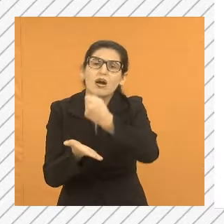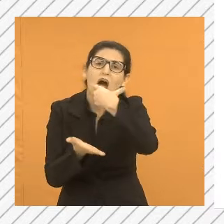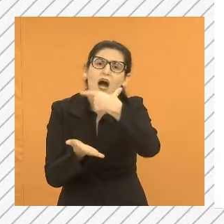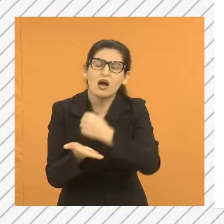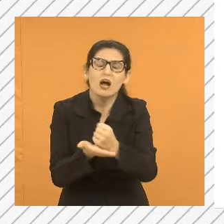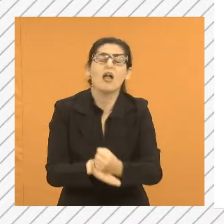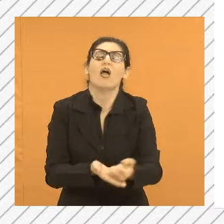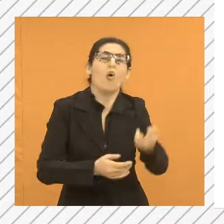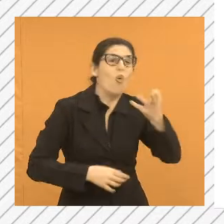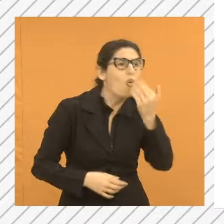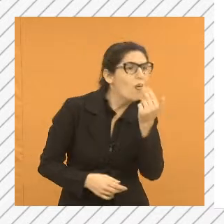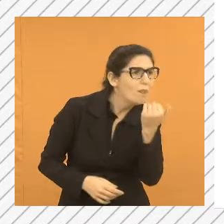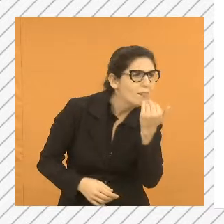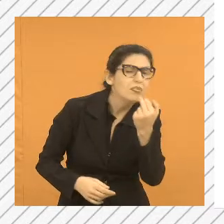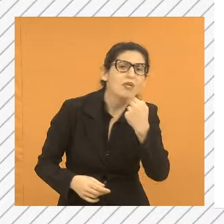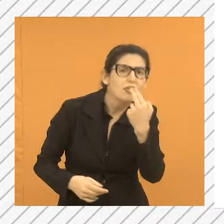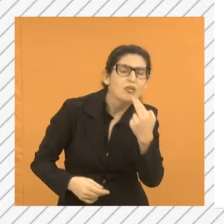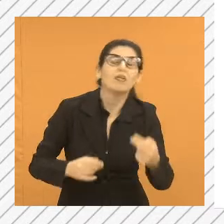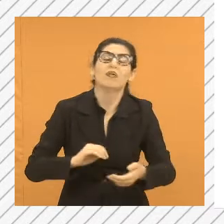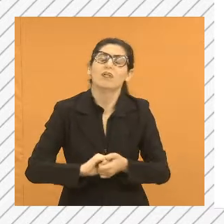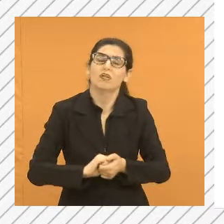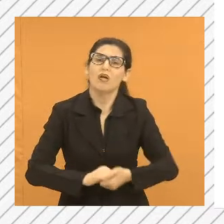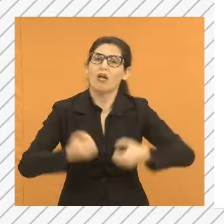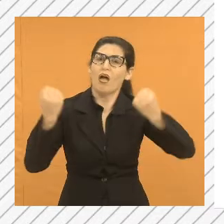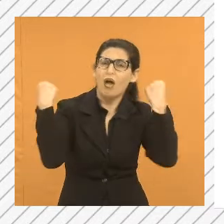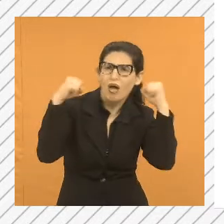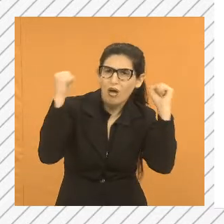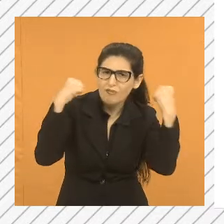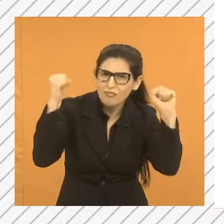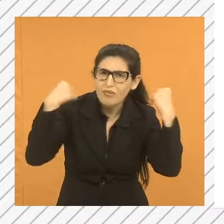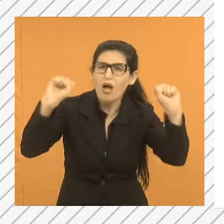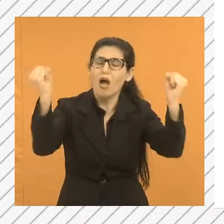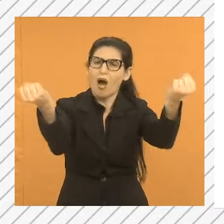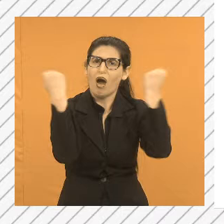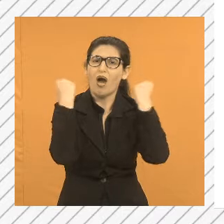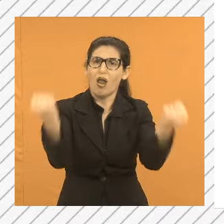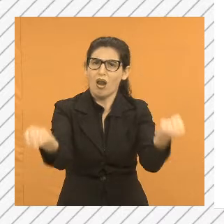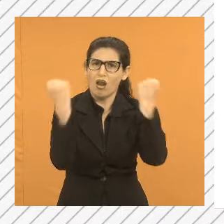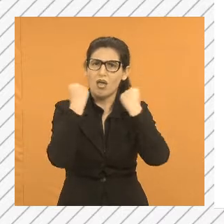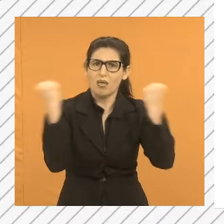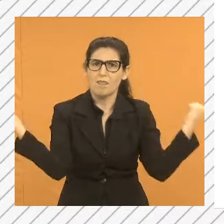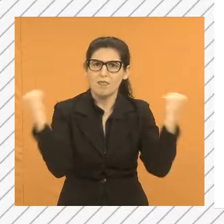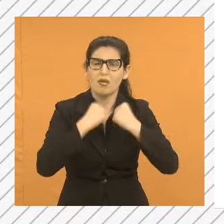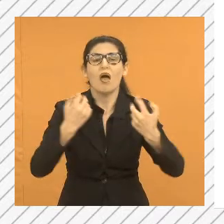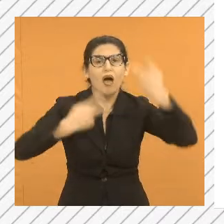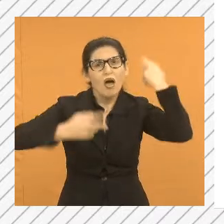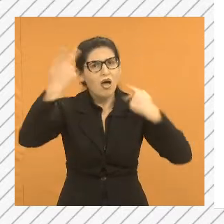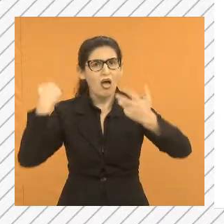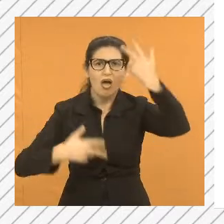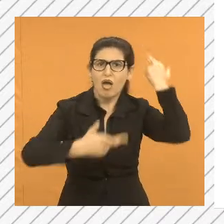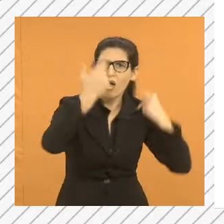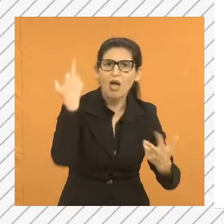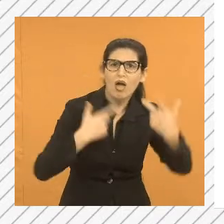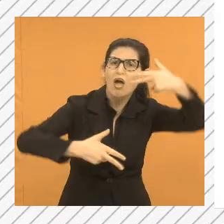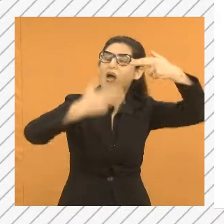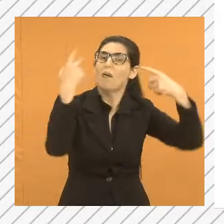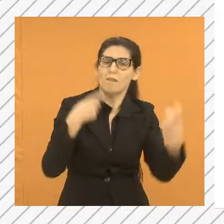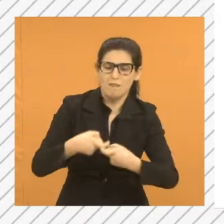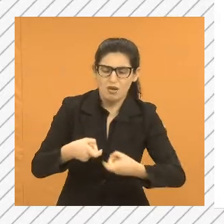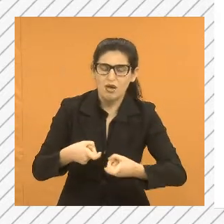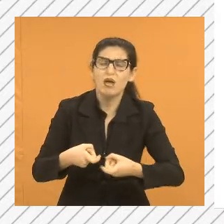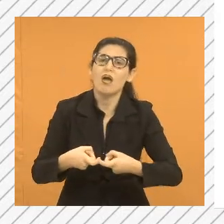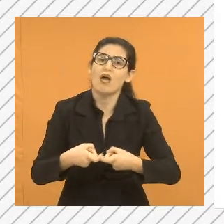ambulatório das indústrias, atividades de educação física, as academias, cabeleireiro, consultório ou clínica